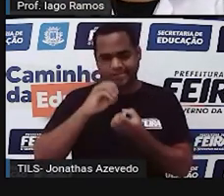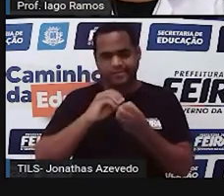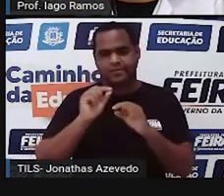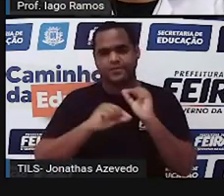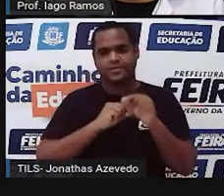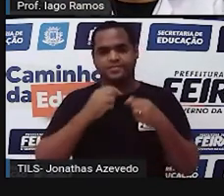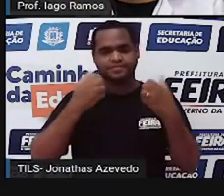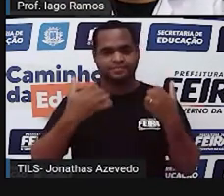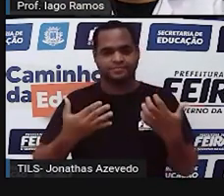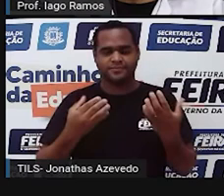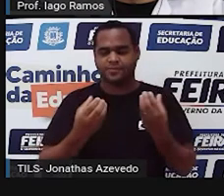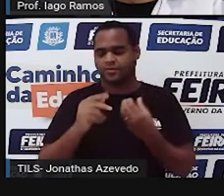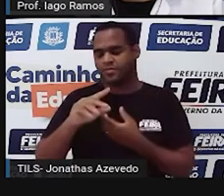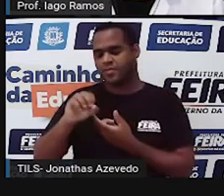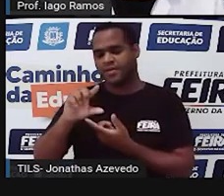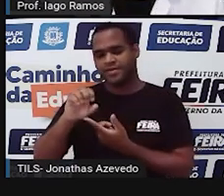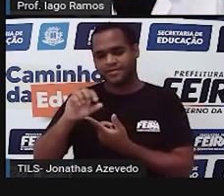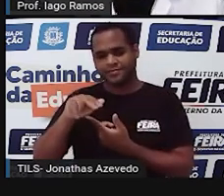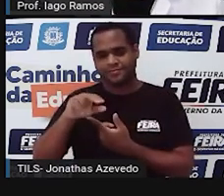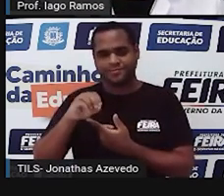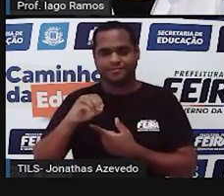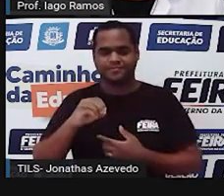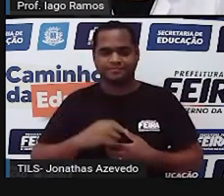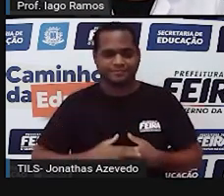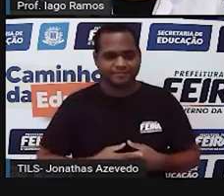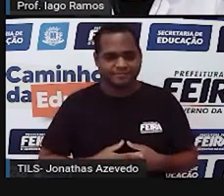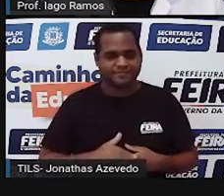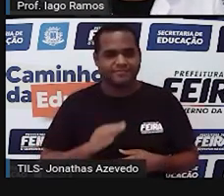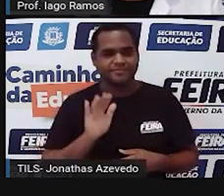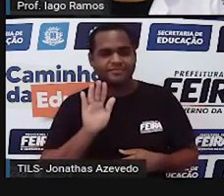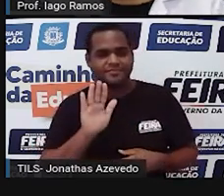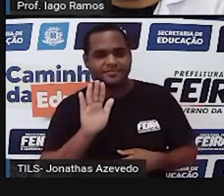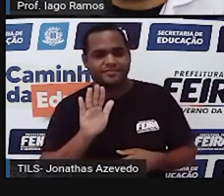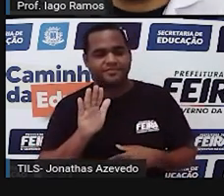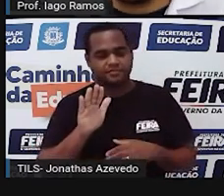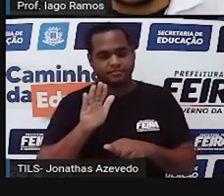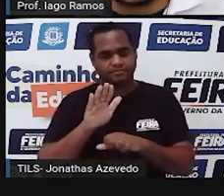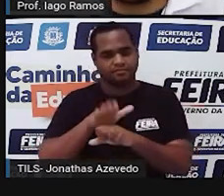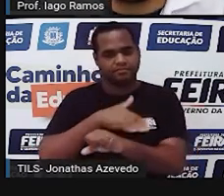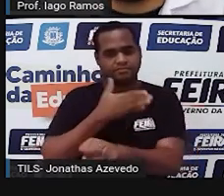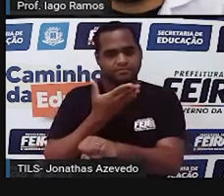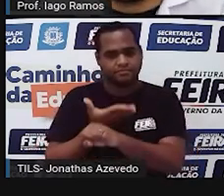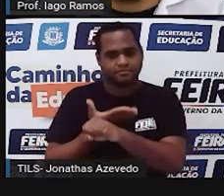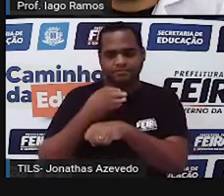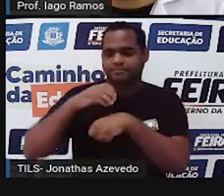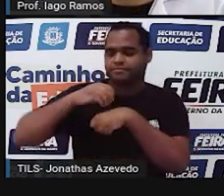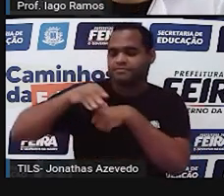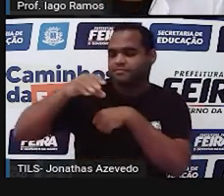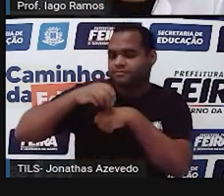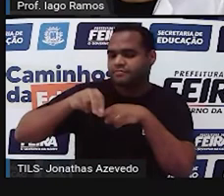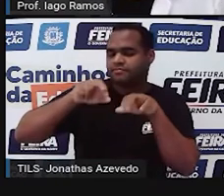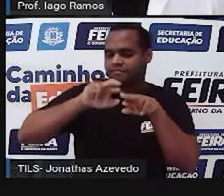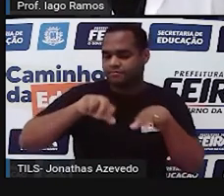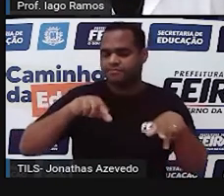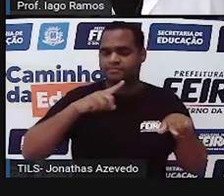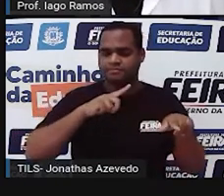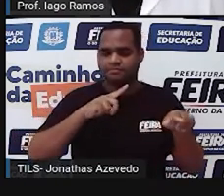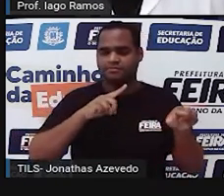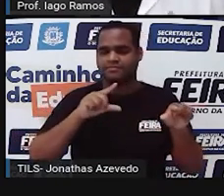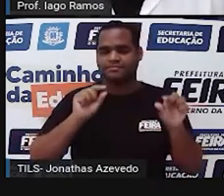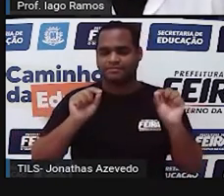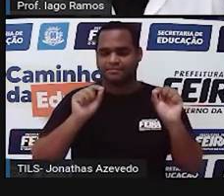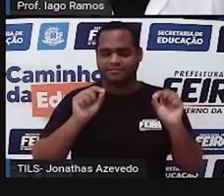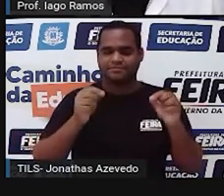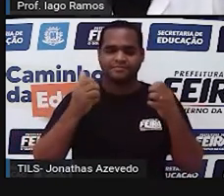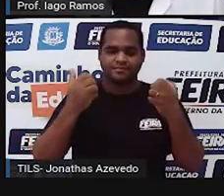característica dos polígonos Tá bom mas até aqui foi muito informação né nós